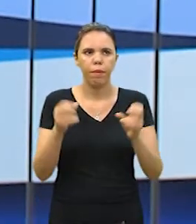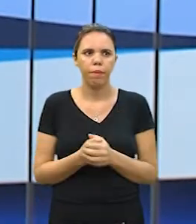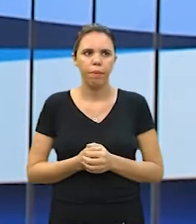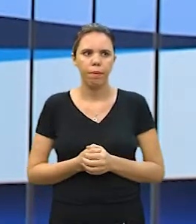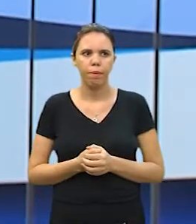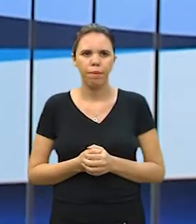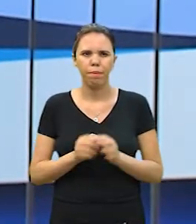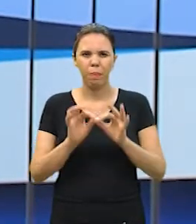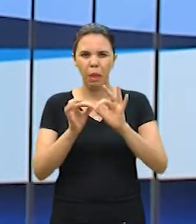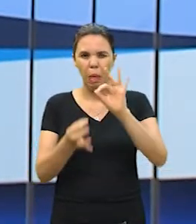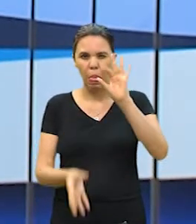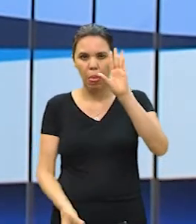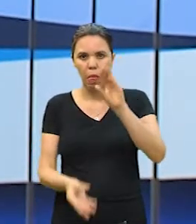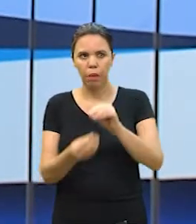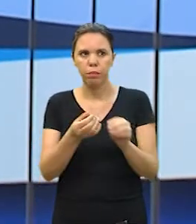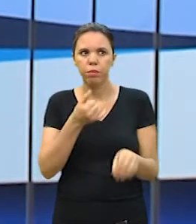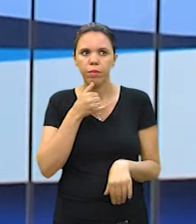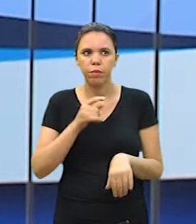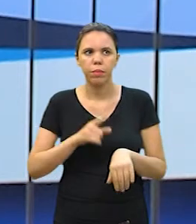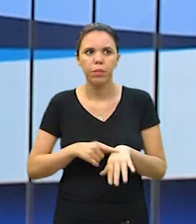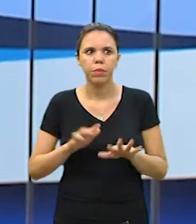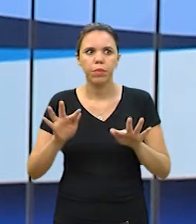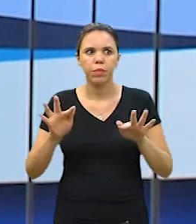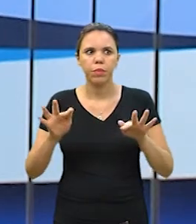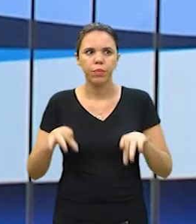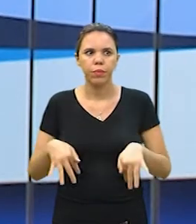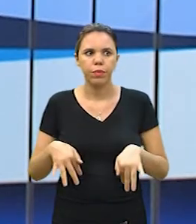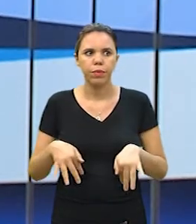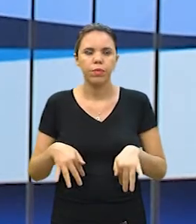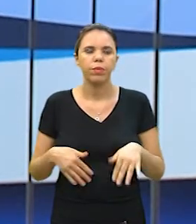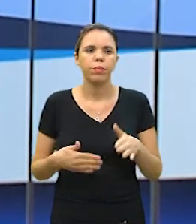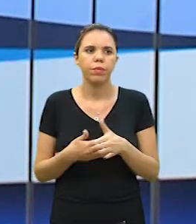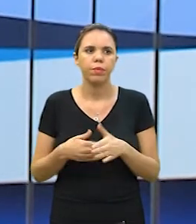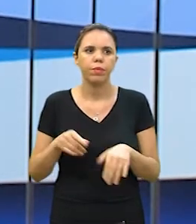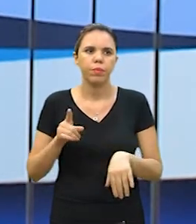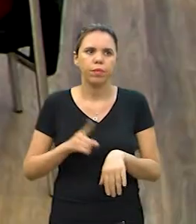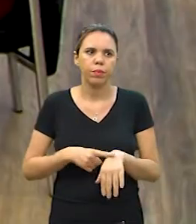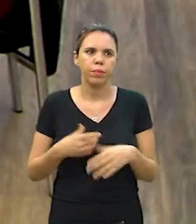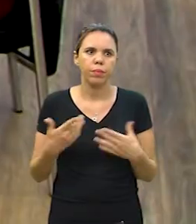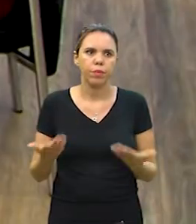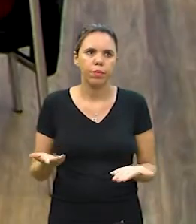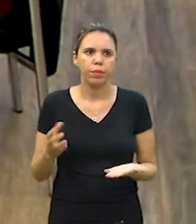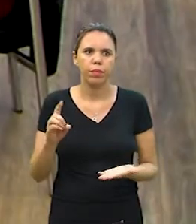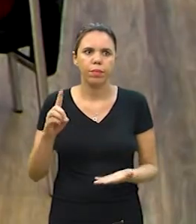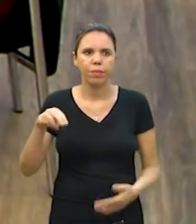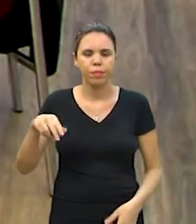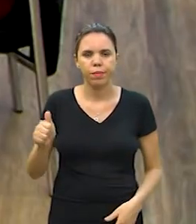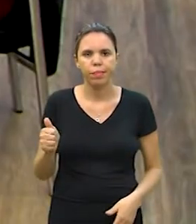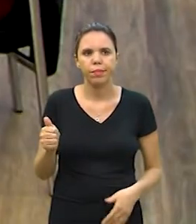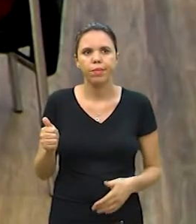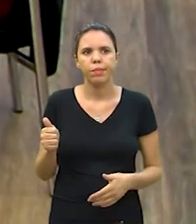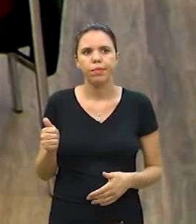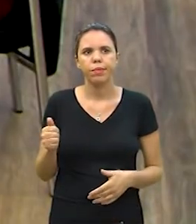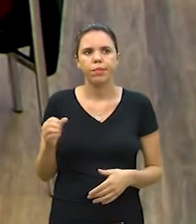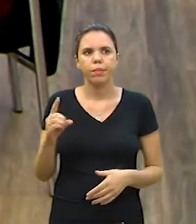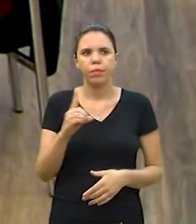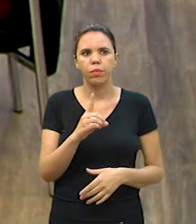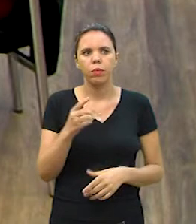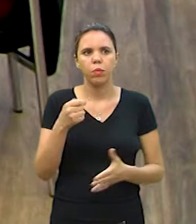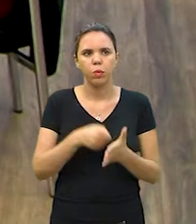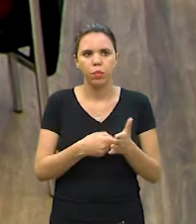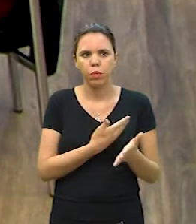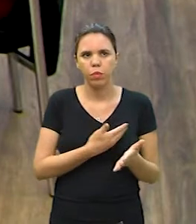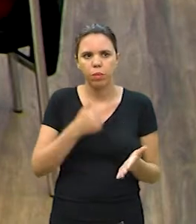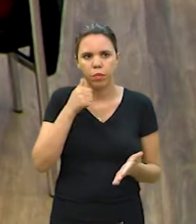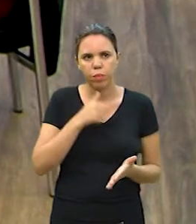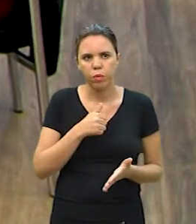é bastante extenso. Infelizmente, chegamos ao nosso limite de tempo. Então, Edna Sandra Martins, coordenadora